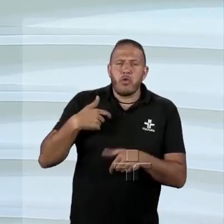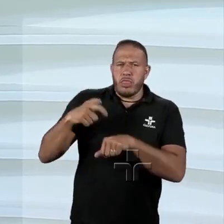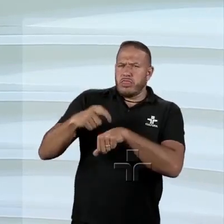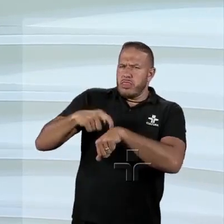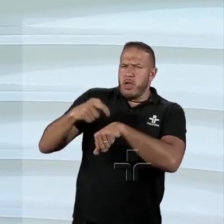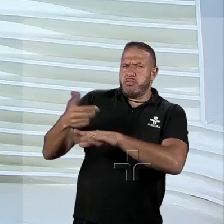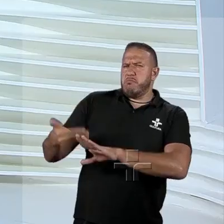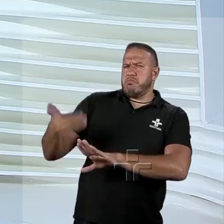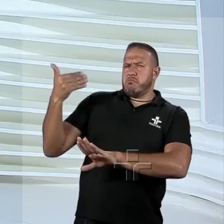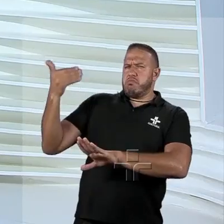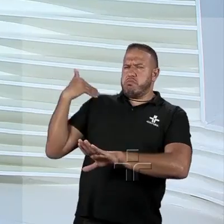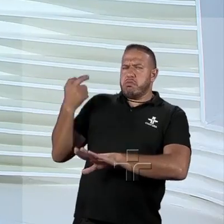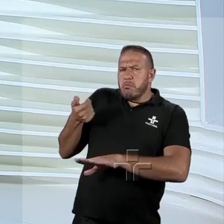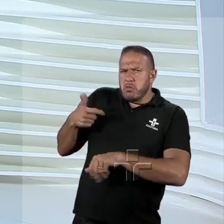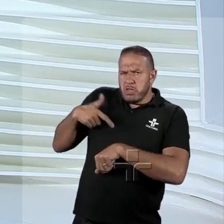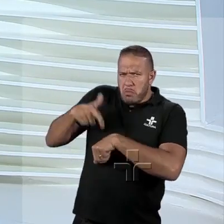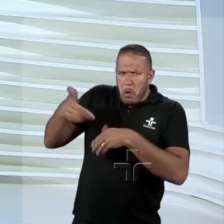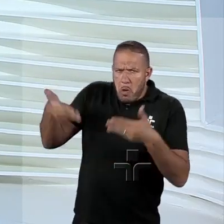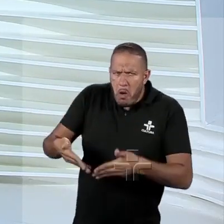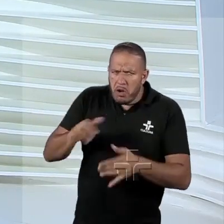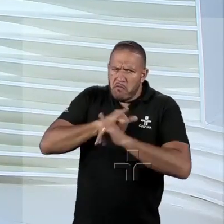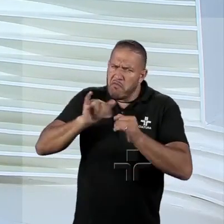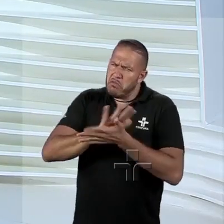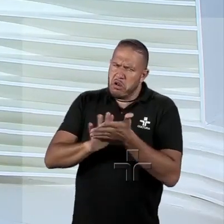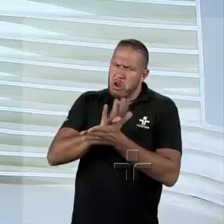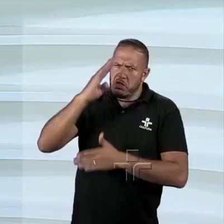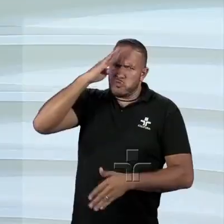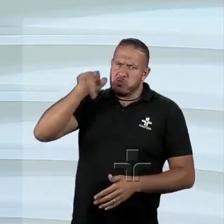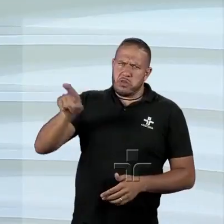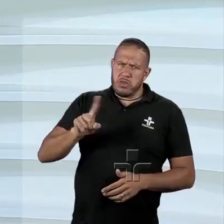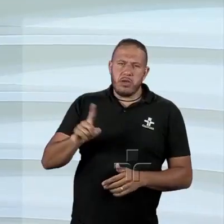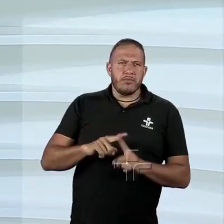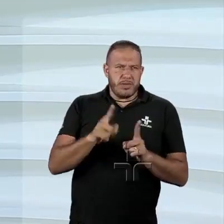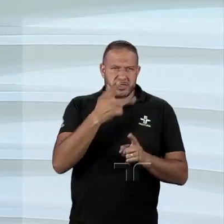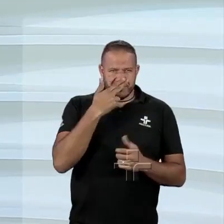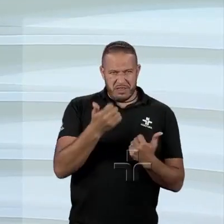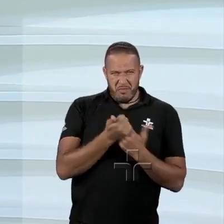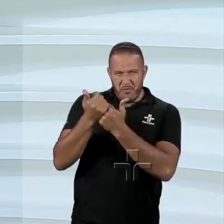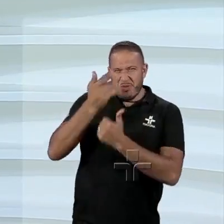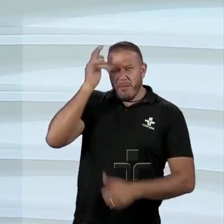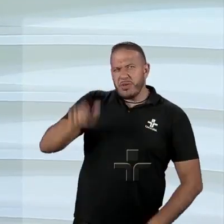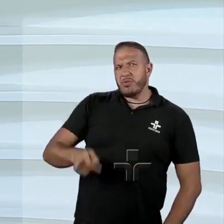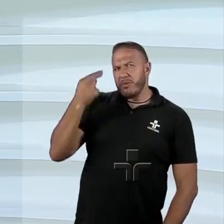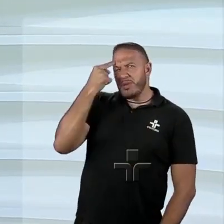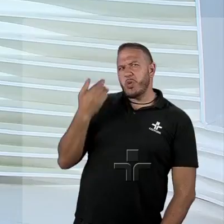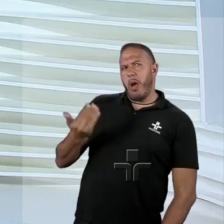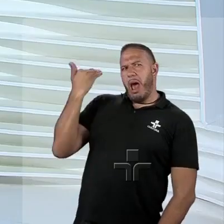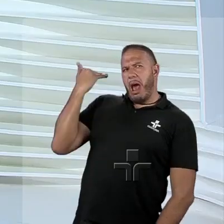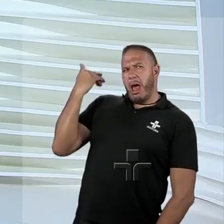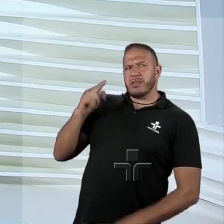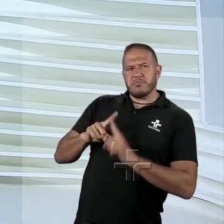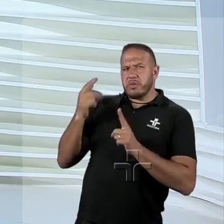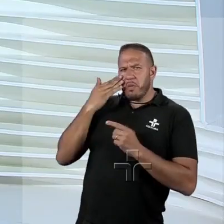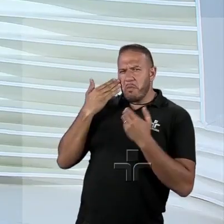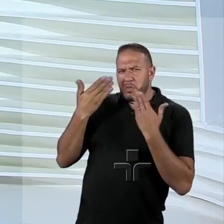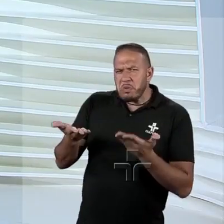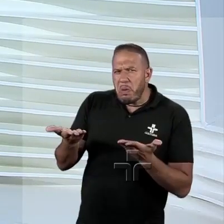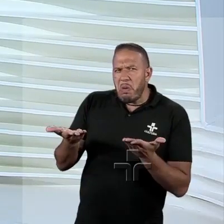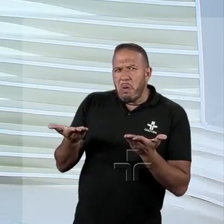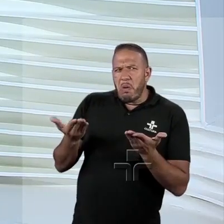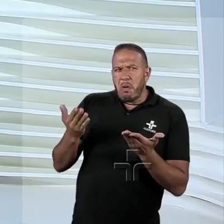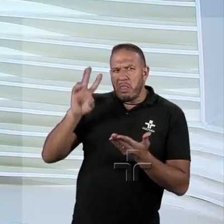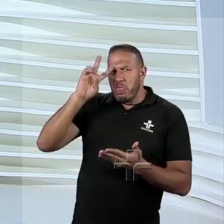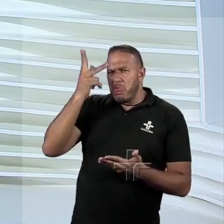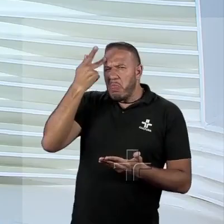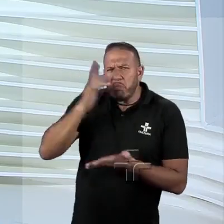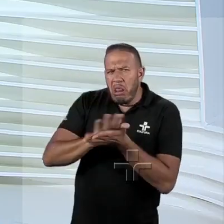passado. Recentemente, eu não ouvi nenhuma declaração nesse sentido. Você não se pode dar apoio a uma pessoa que pensou assim e não se mostrou que voltaria